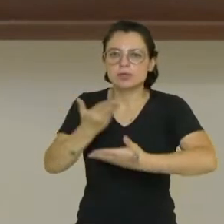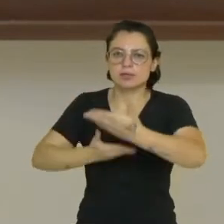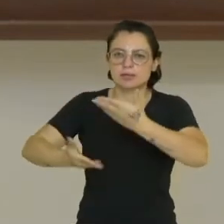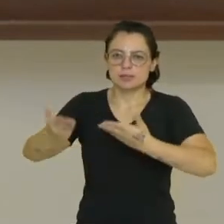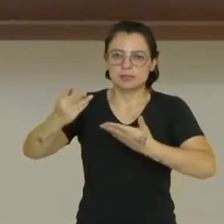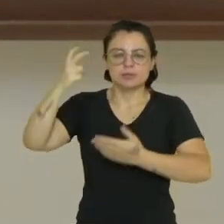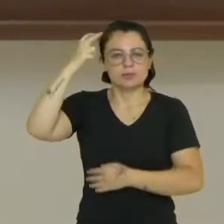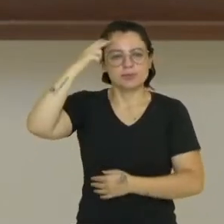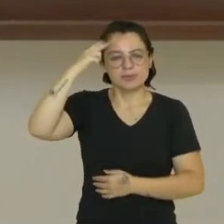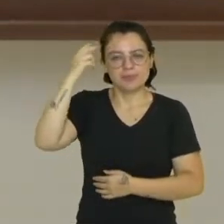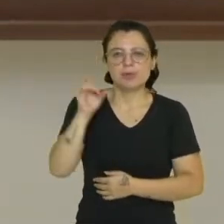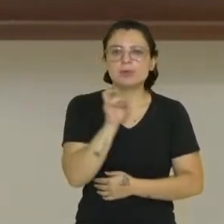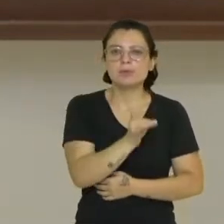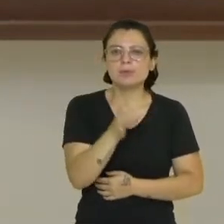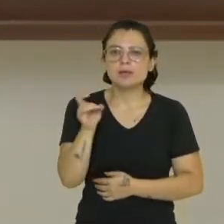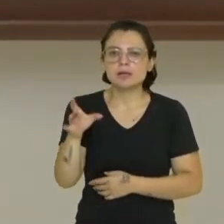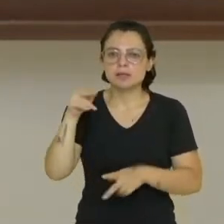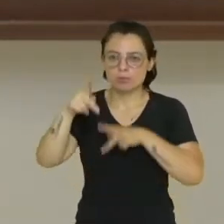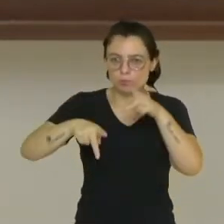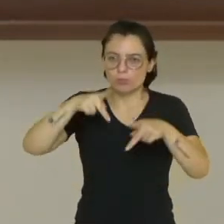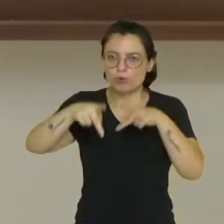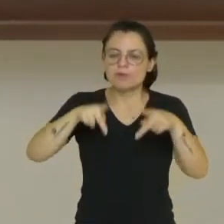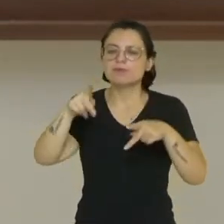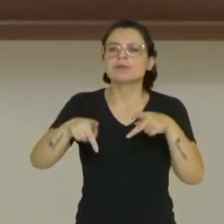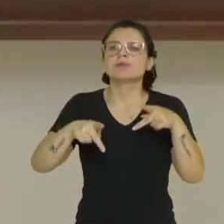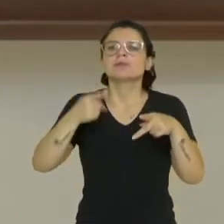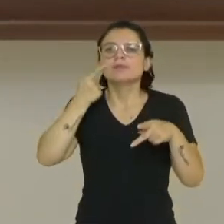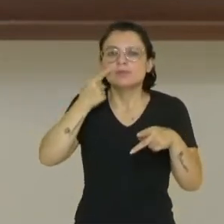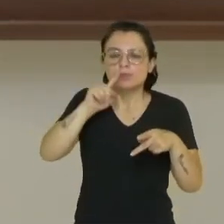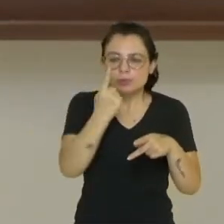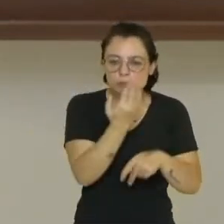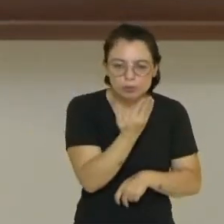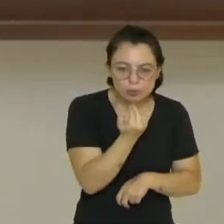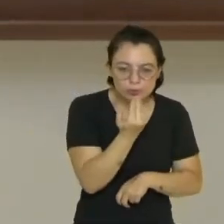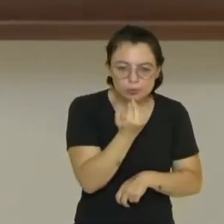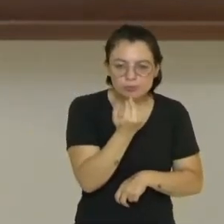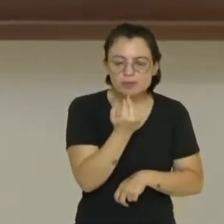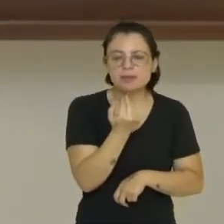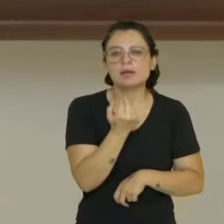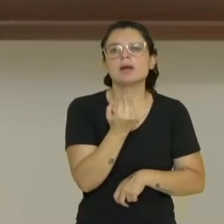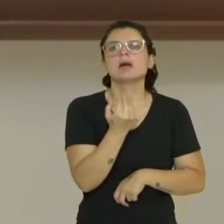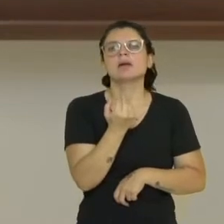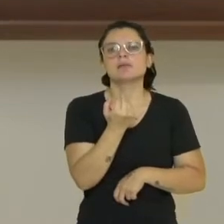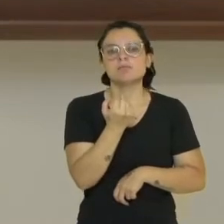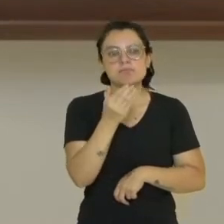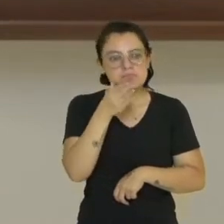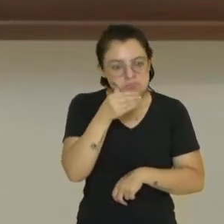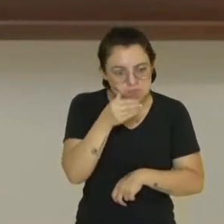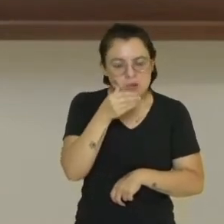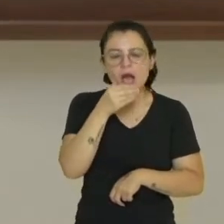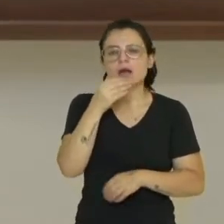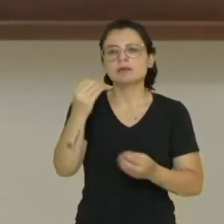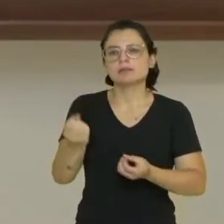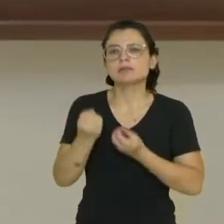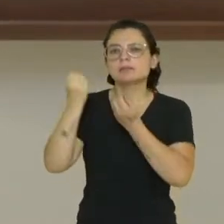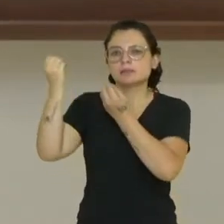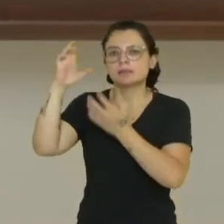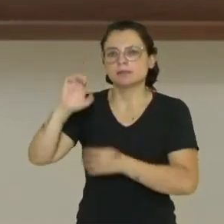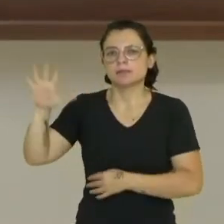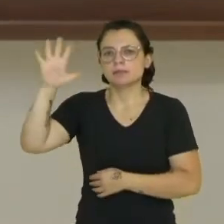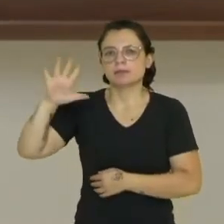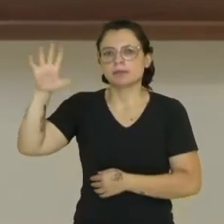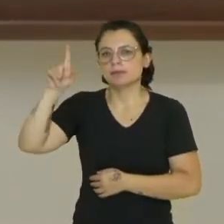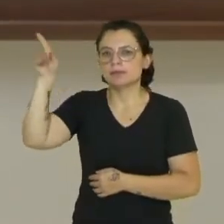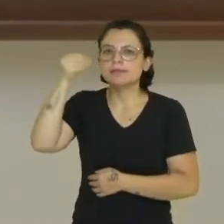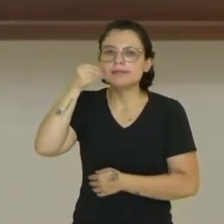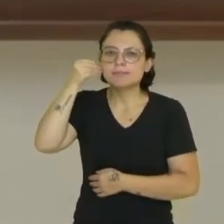cada povo que foram descobriam um alimento que eles consumiam, se achavam interessante, levavam também para que os europeus